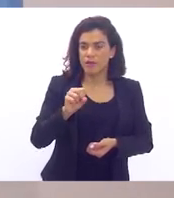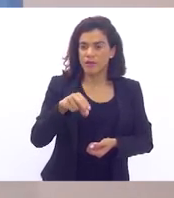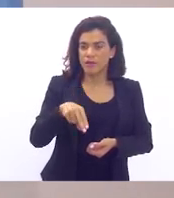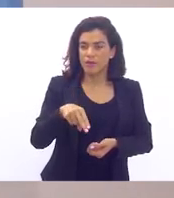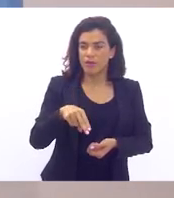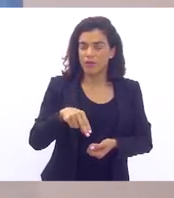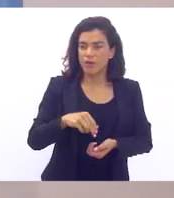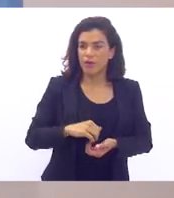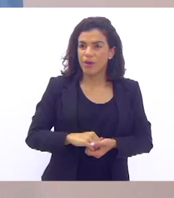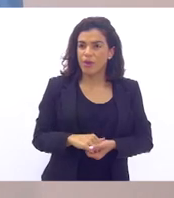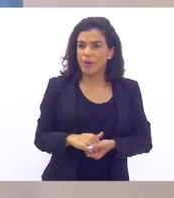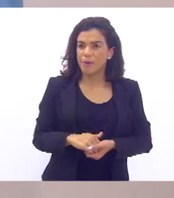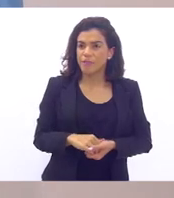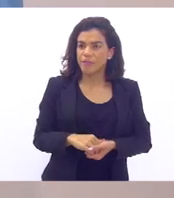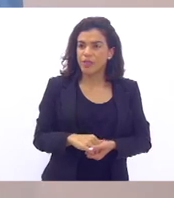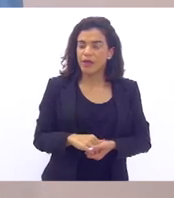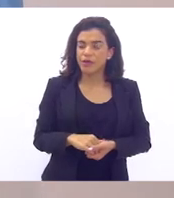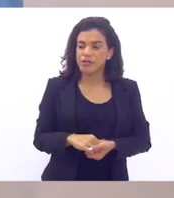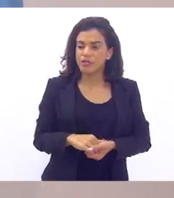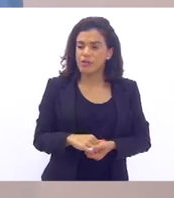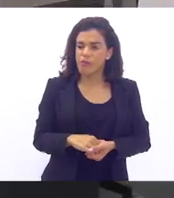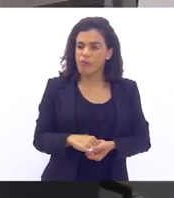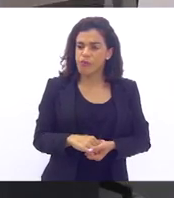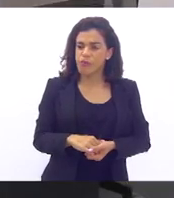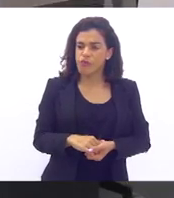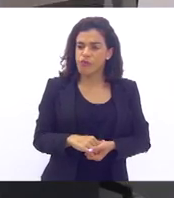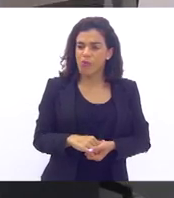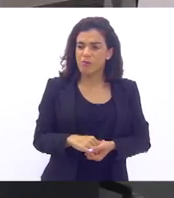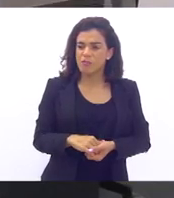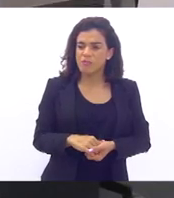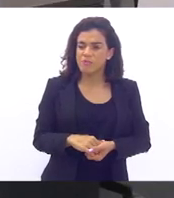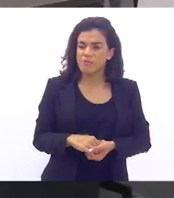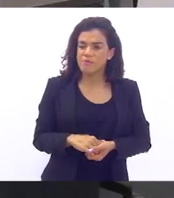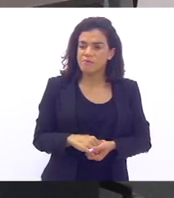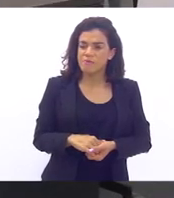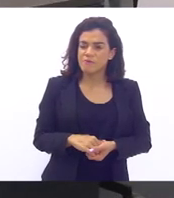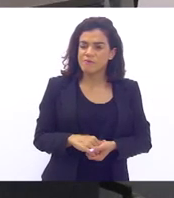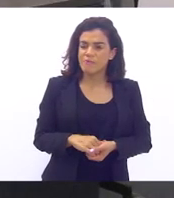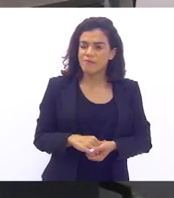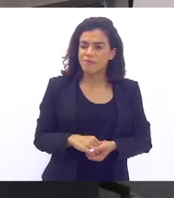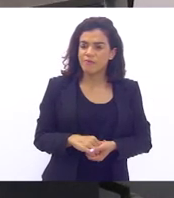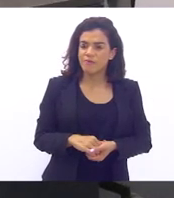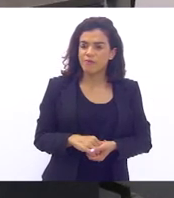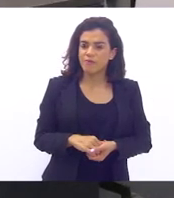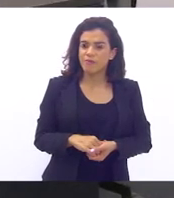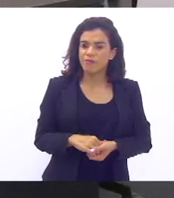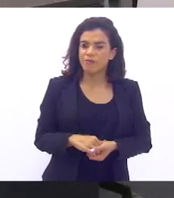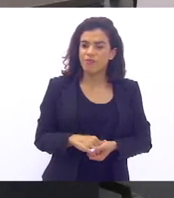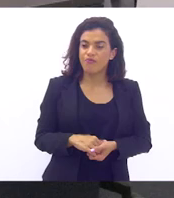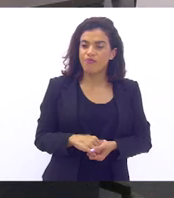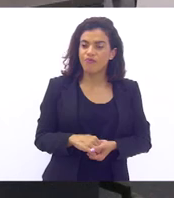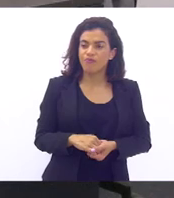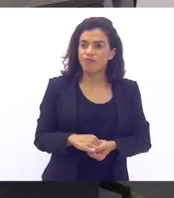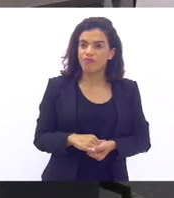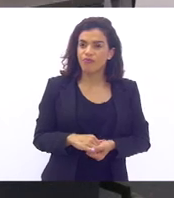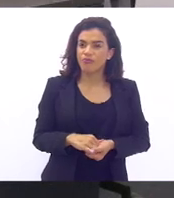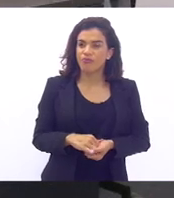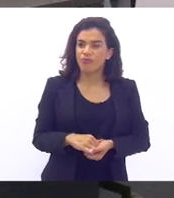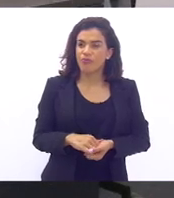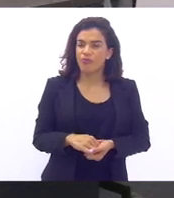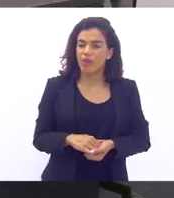então vou passar a palavra para o Dr André navega Mas se me permite Dr André fazer